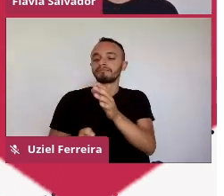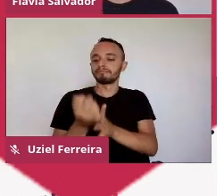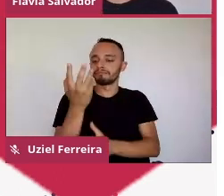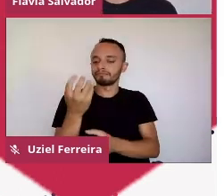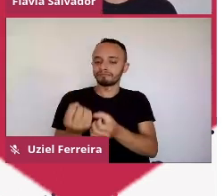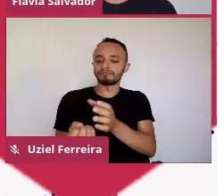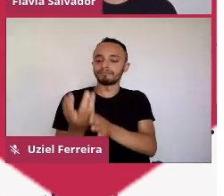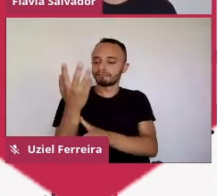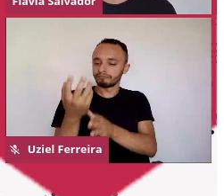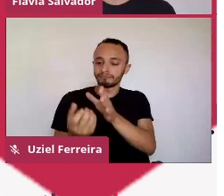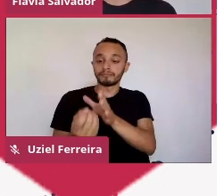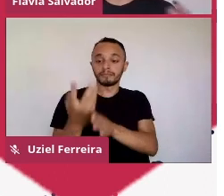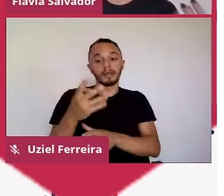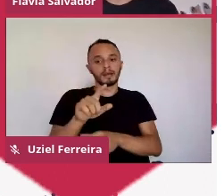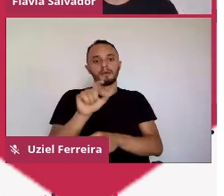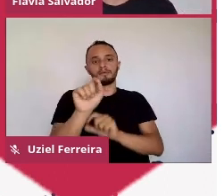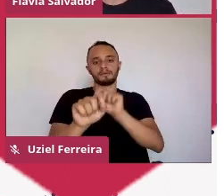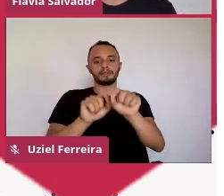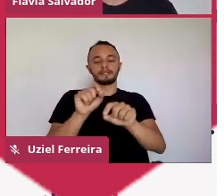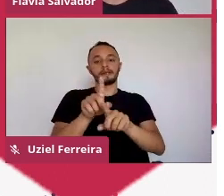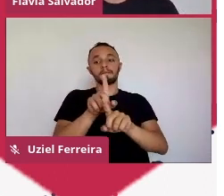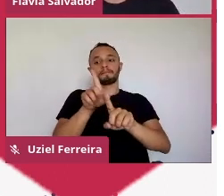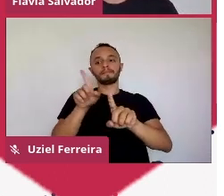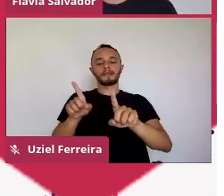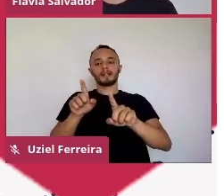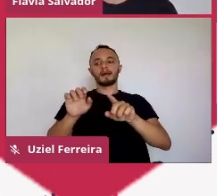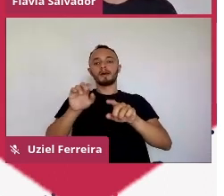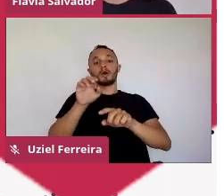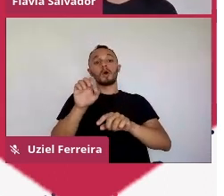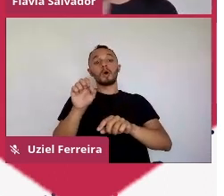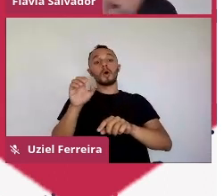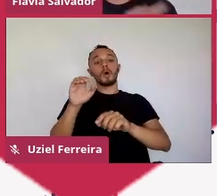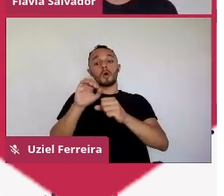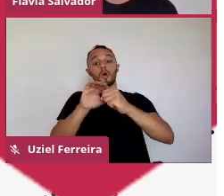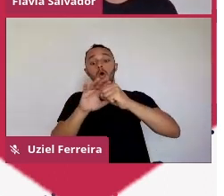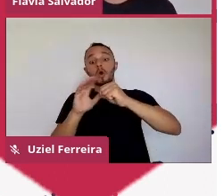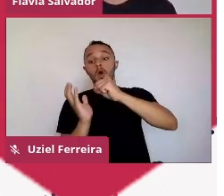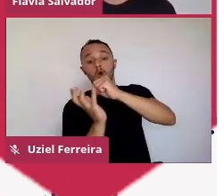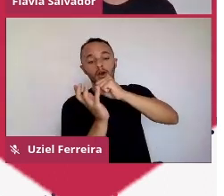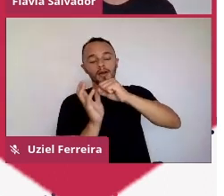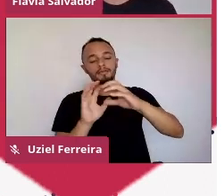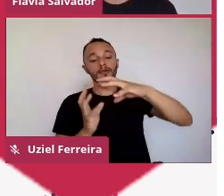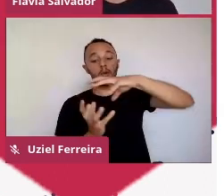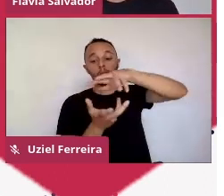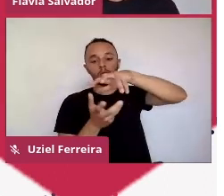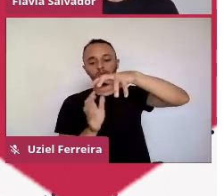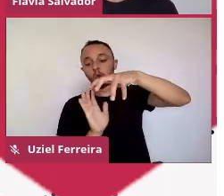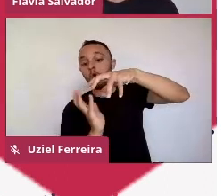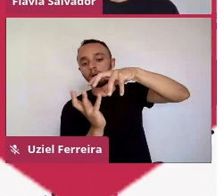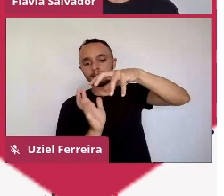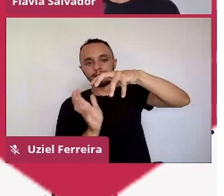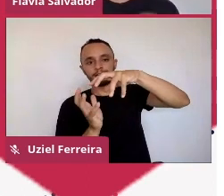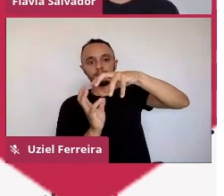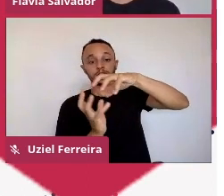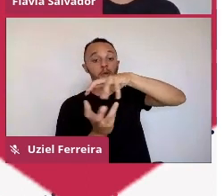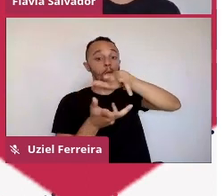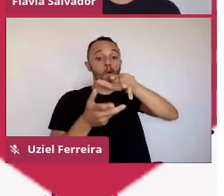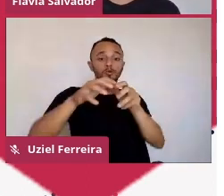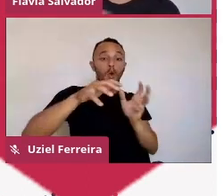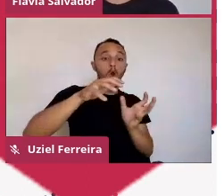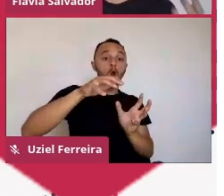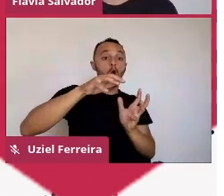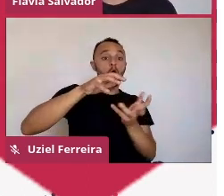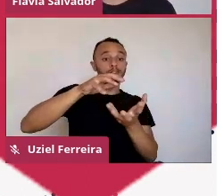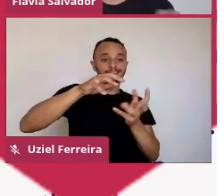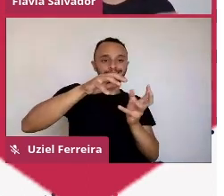comércio entre Oriente e Ocidente, esse comércio que leva esse papel, a xilogravura vai